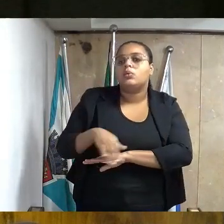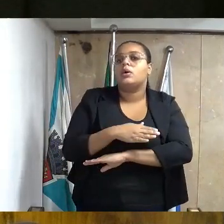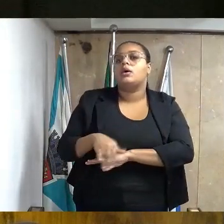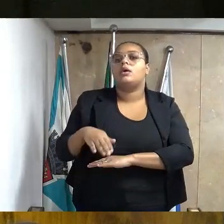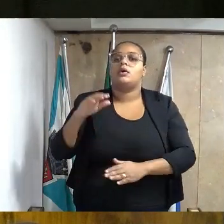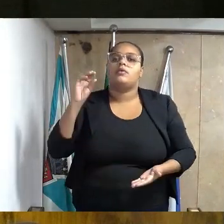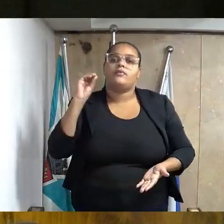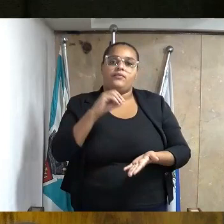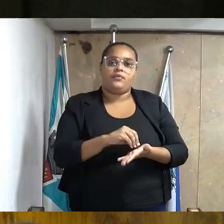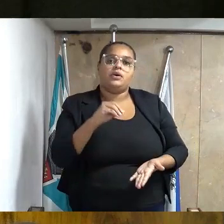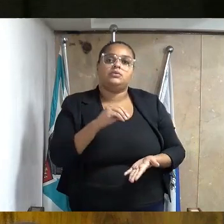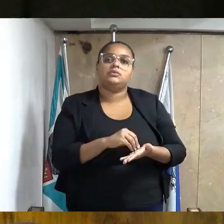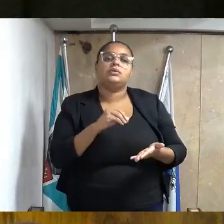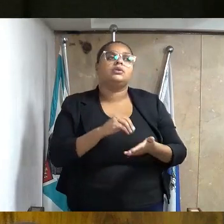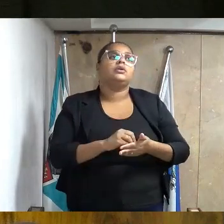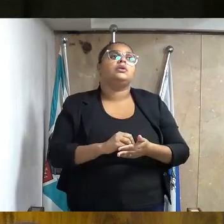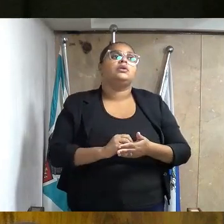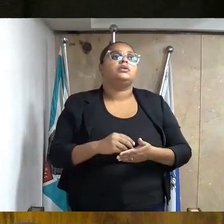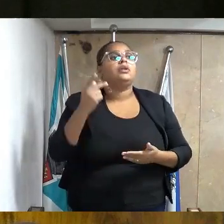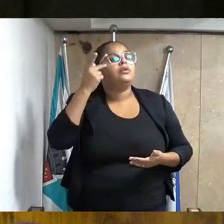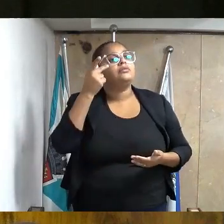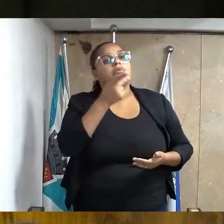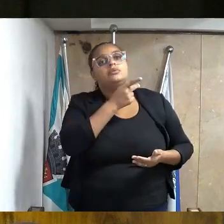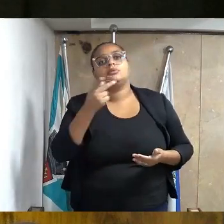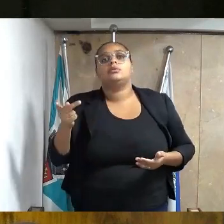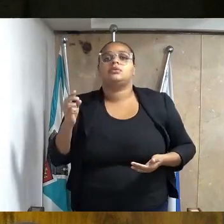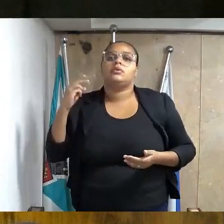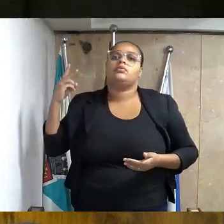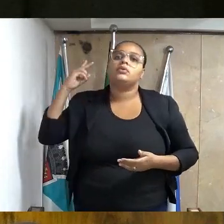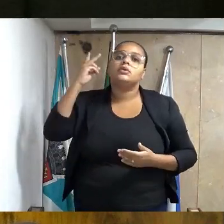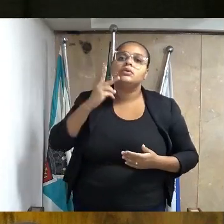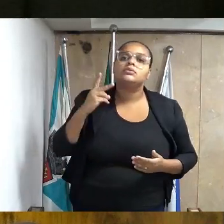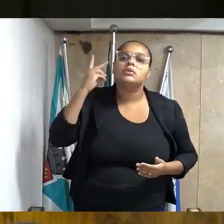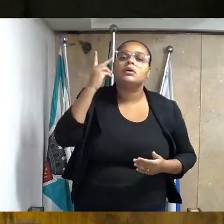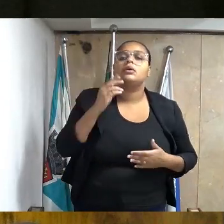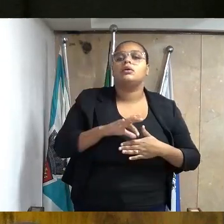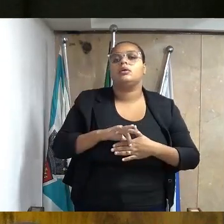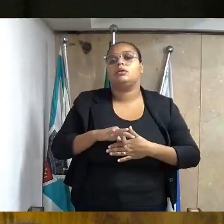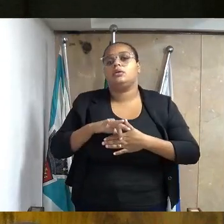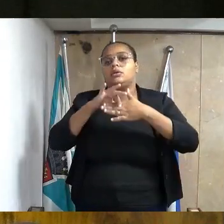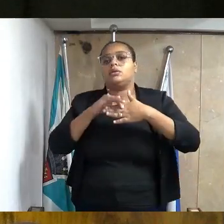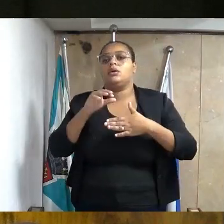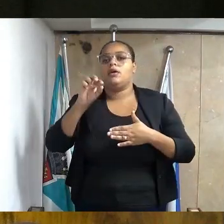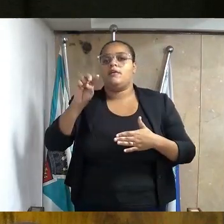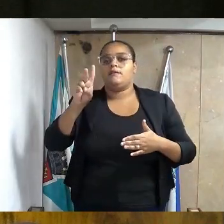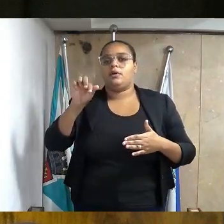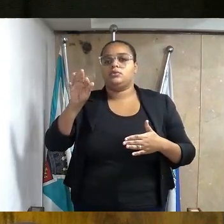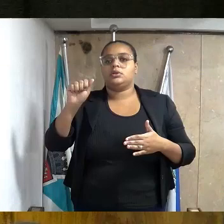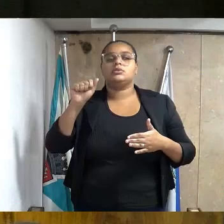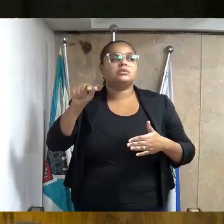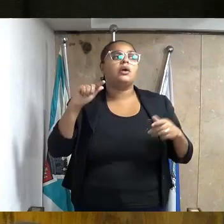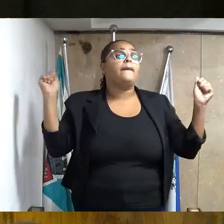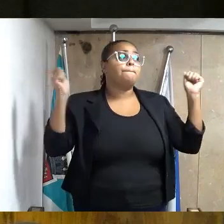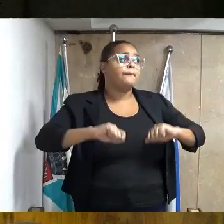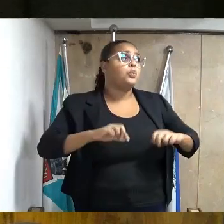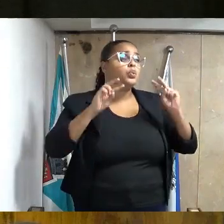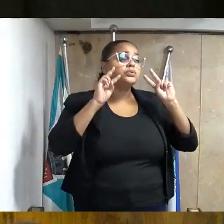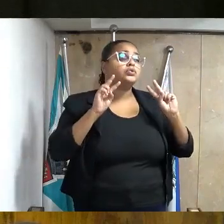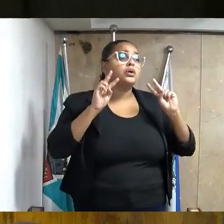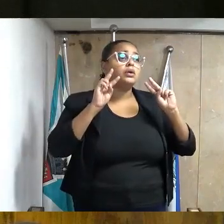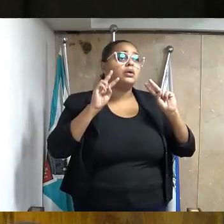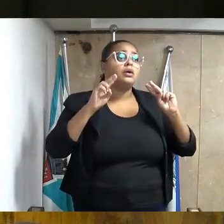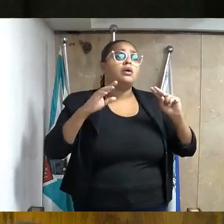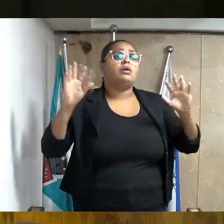lá também nessa visita com o vereador e líder de governo desta casa, o vereador Valdeci, pôde comprovar